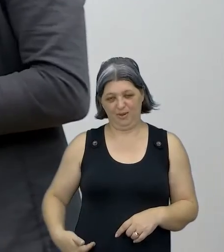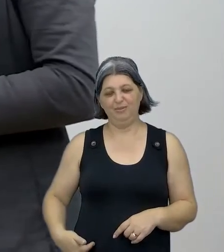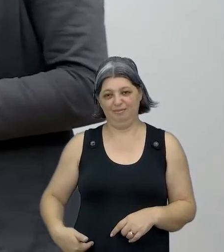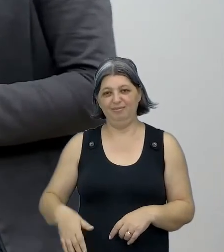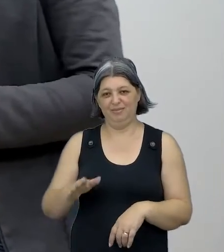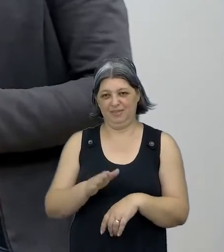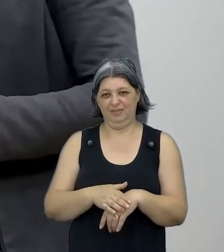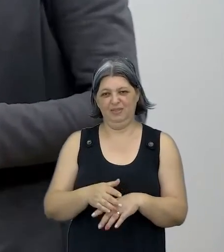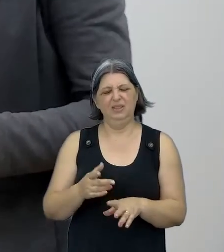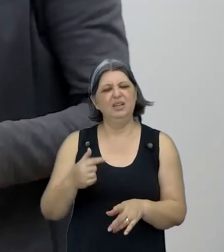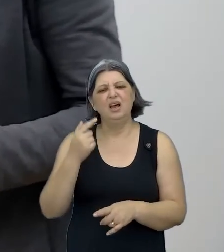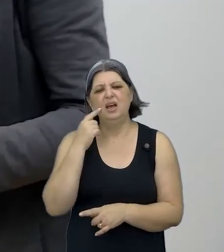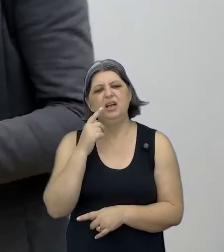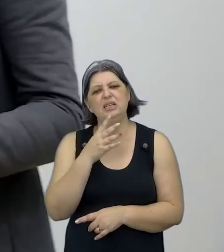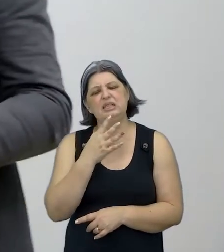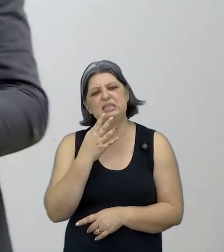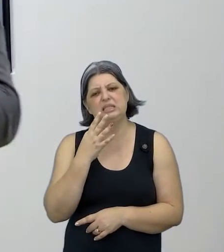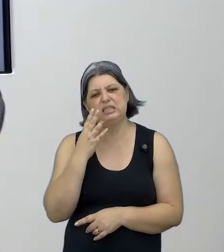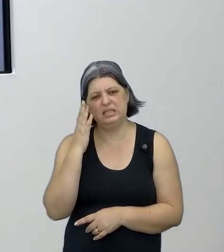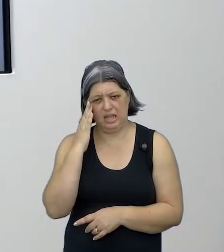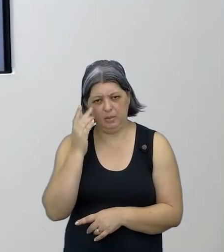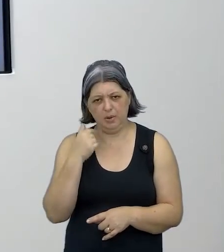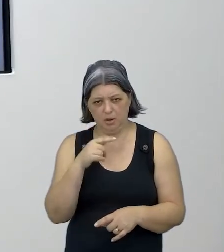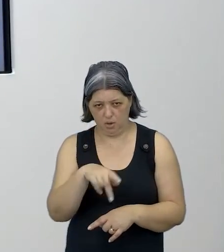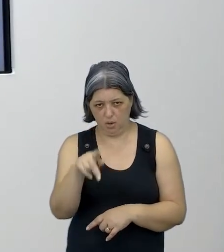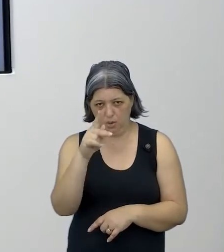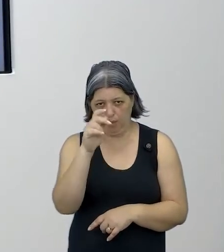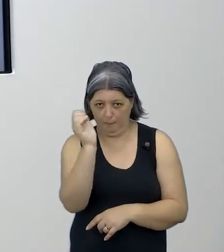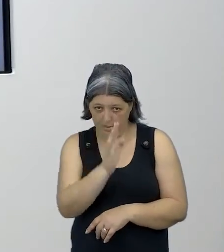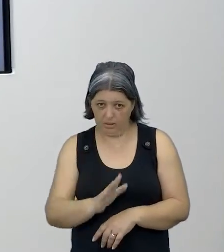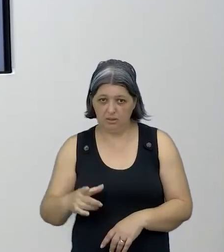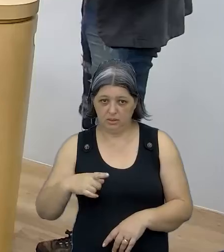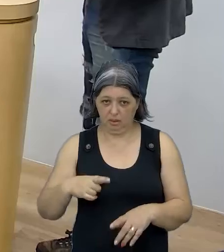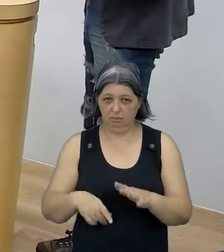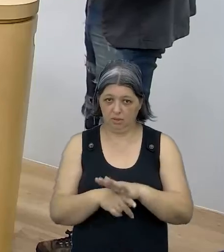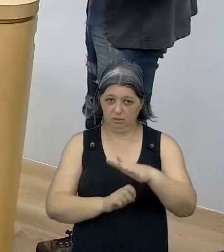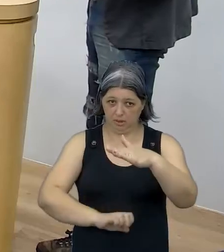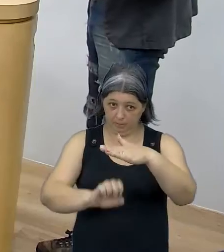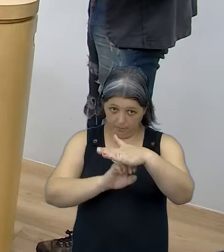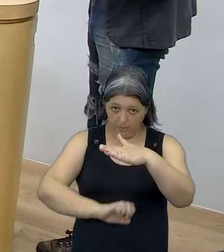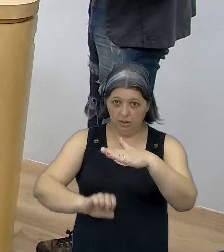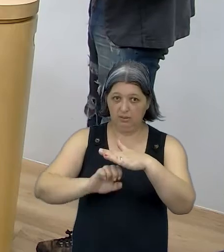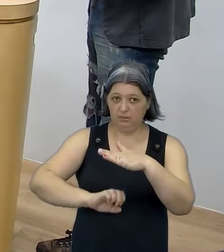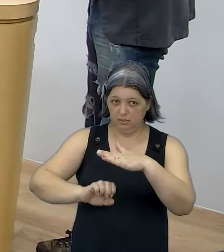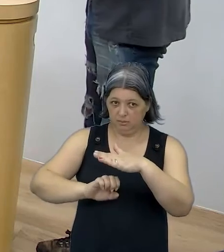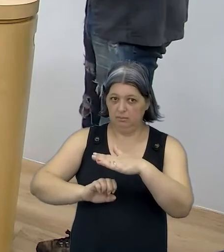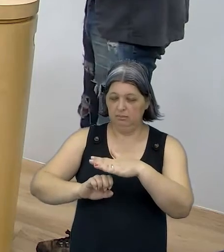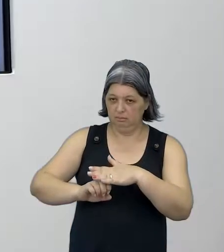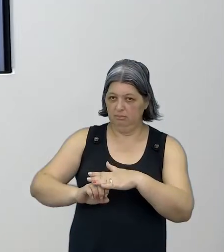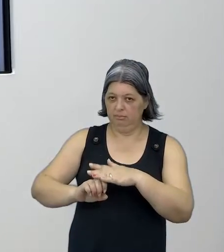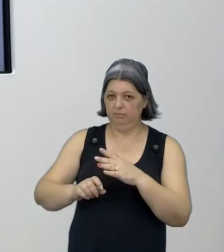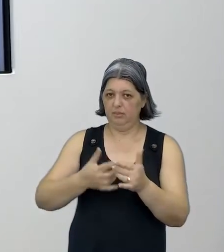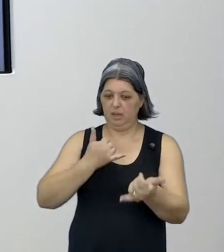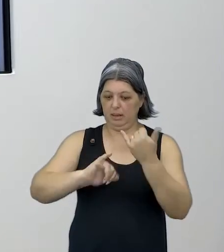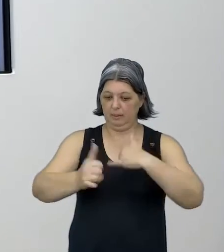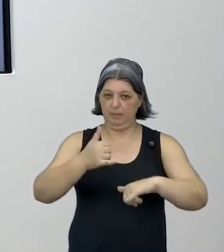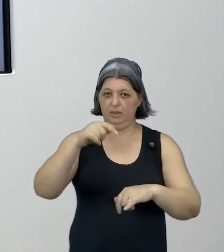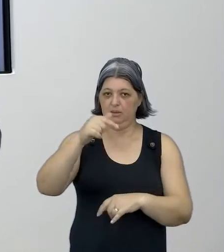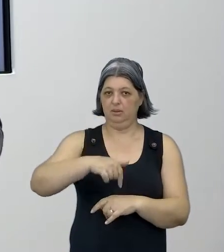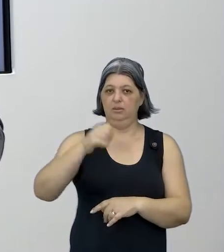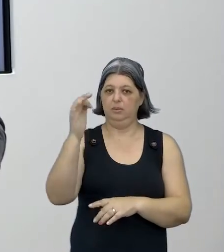Você acho que você sabe, né? Até hoje o Brasil tem grandes empresas estatais. Sim. Empresa de energia no